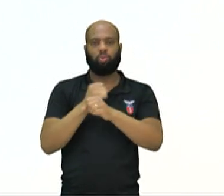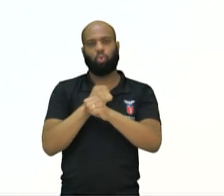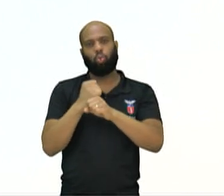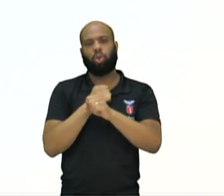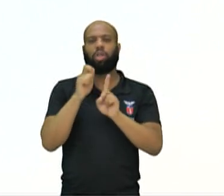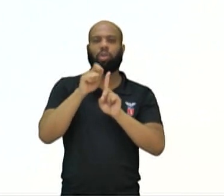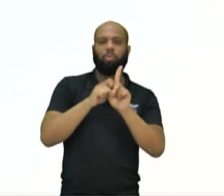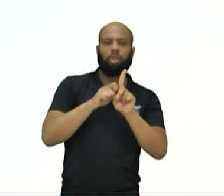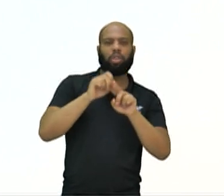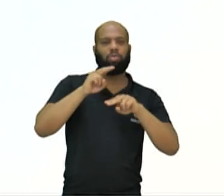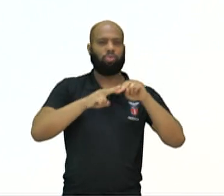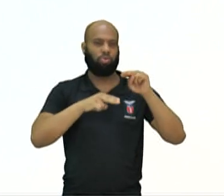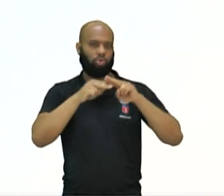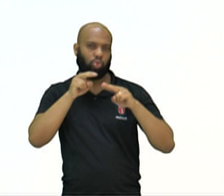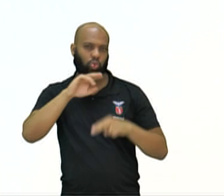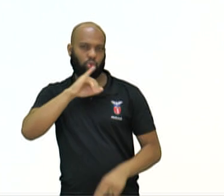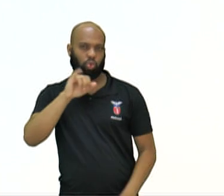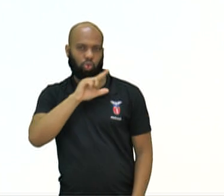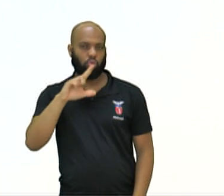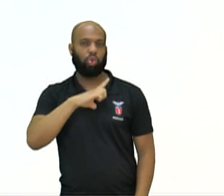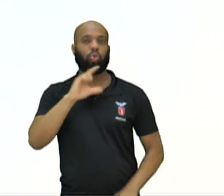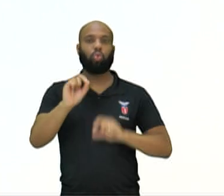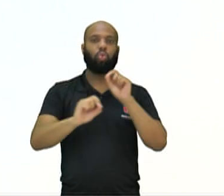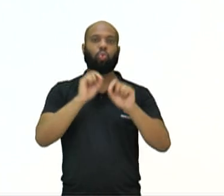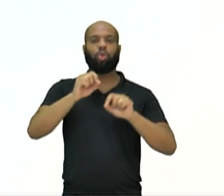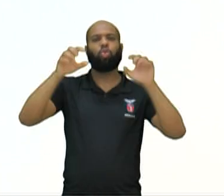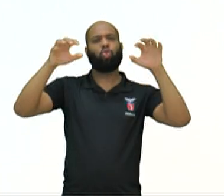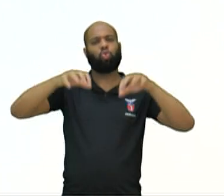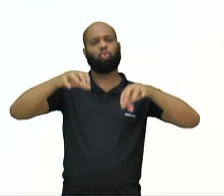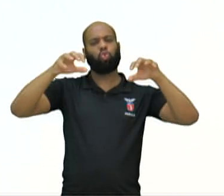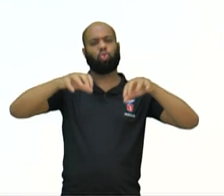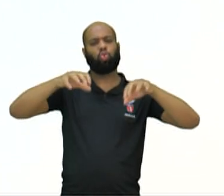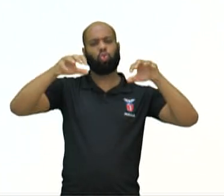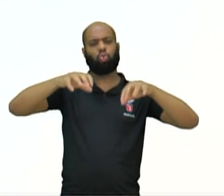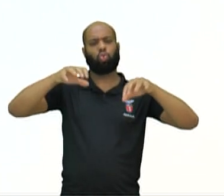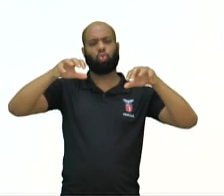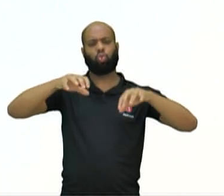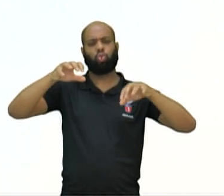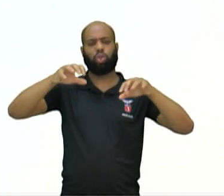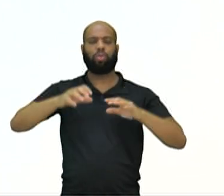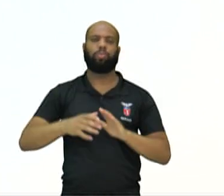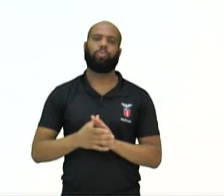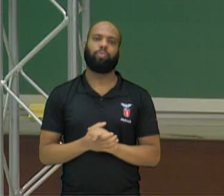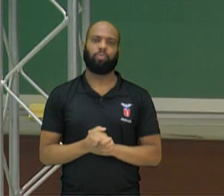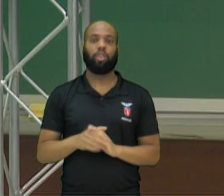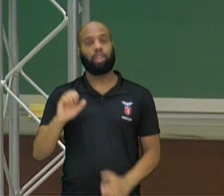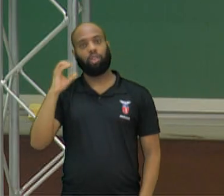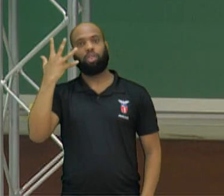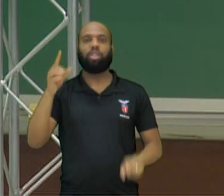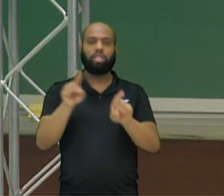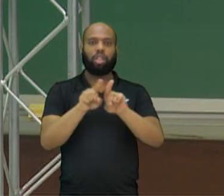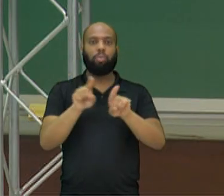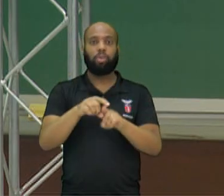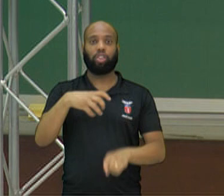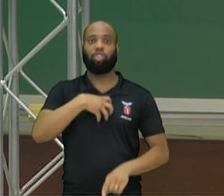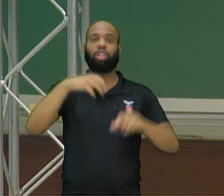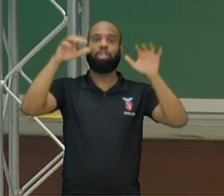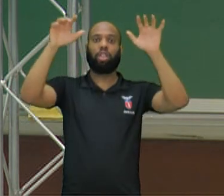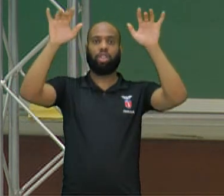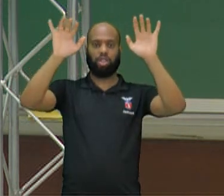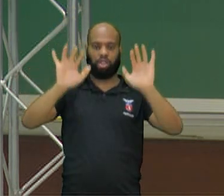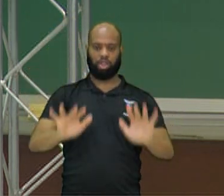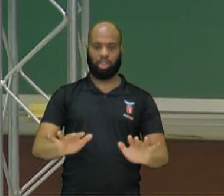nos meses de junho e julho, um elevado índice pluviométrico, uma grande quantidade de chuvas que ocorrem também em forma de